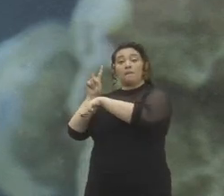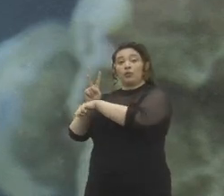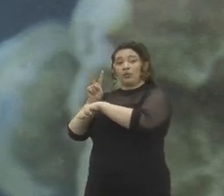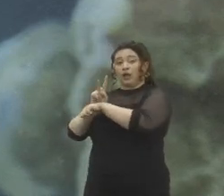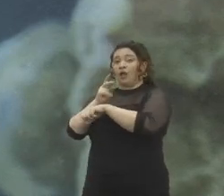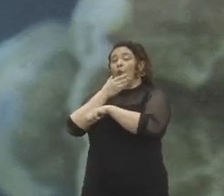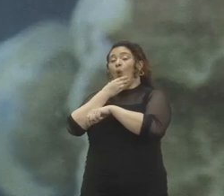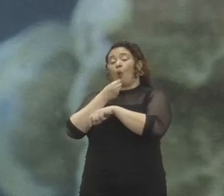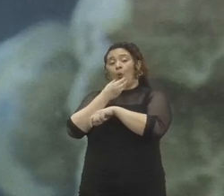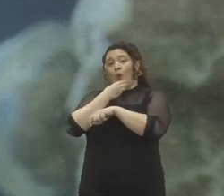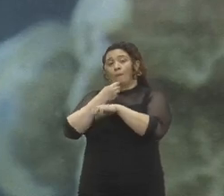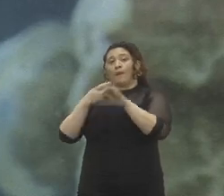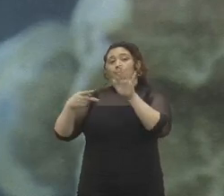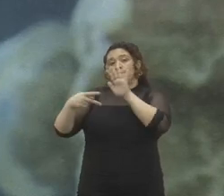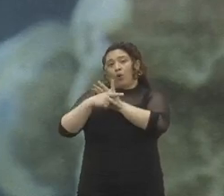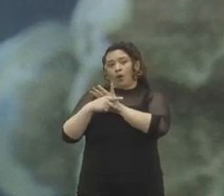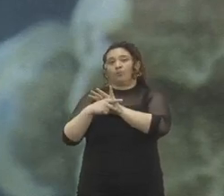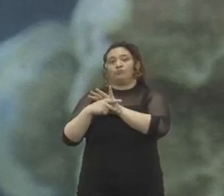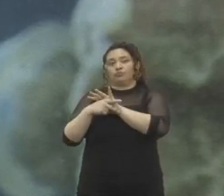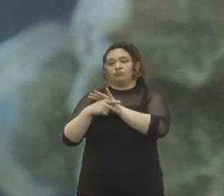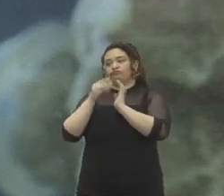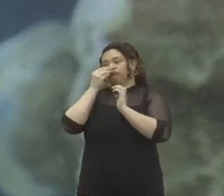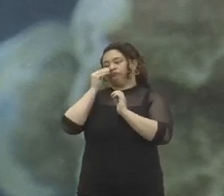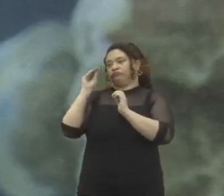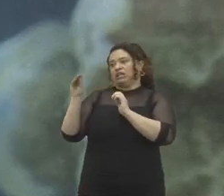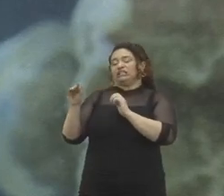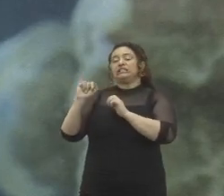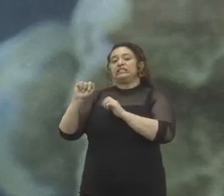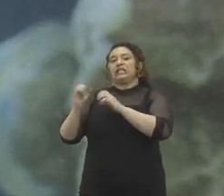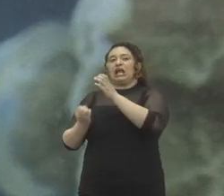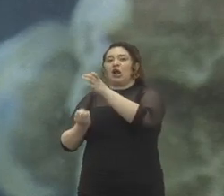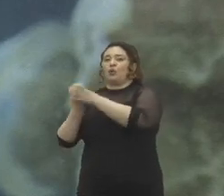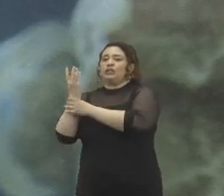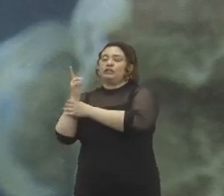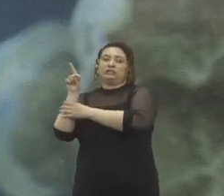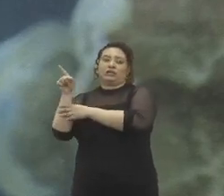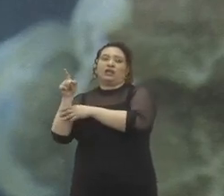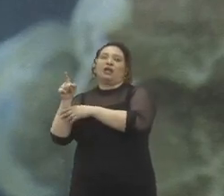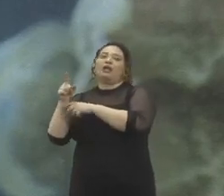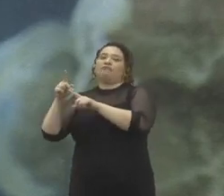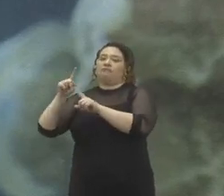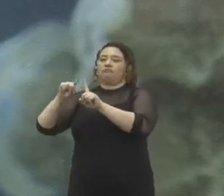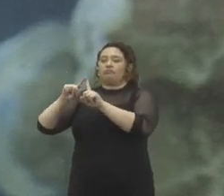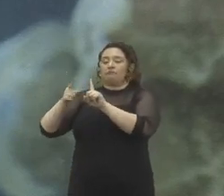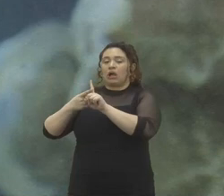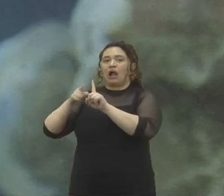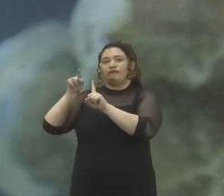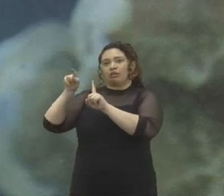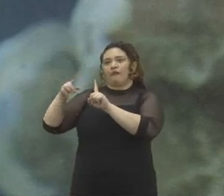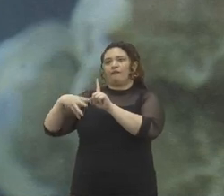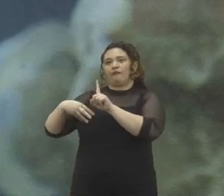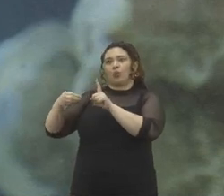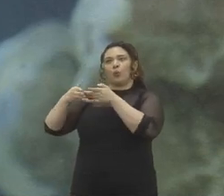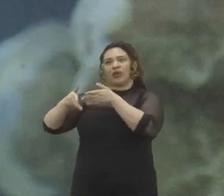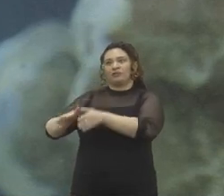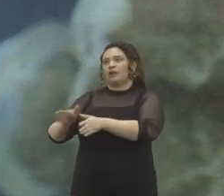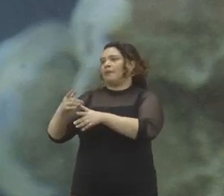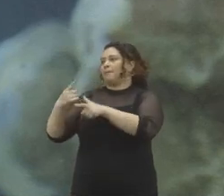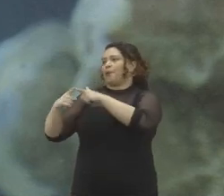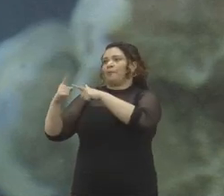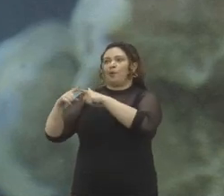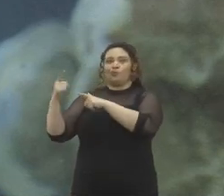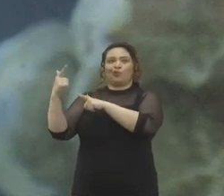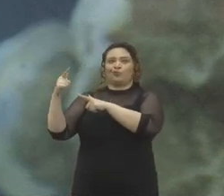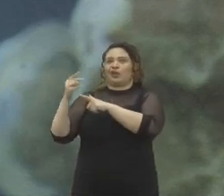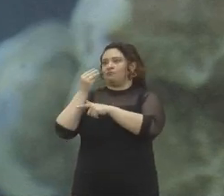homens dessa paternidade dizendo Olha o que acontece na Groenlândia fica na Groenlândia você não tem nenhum compromisso faça o que você